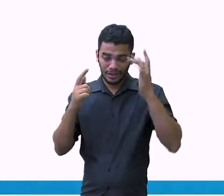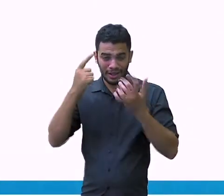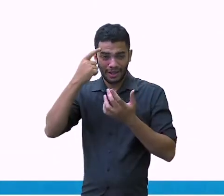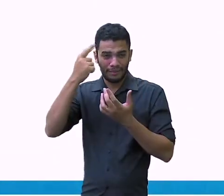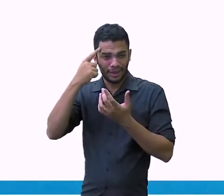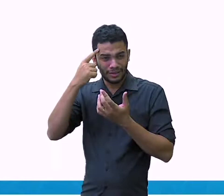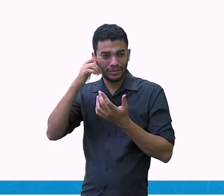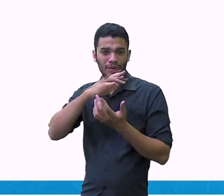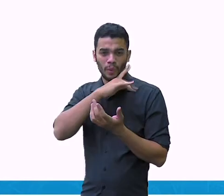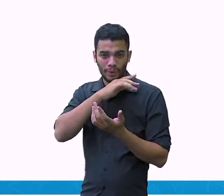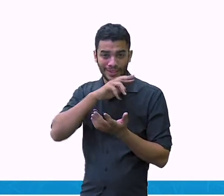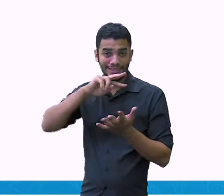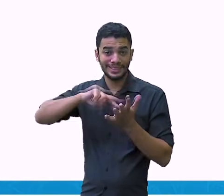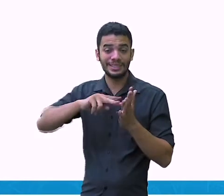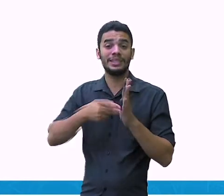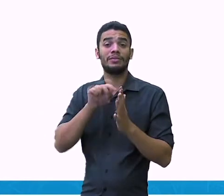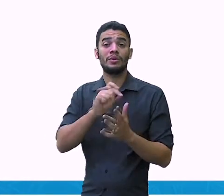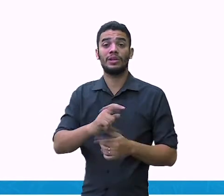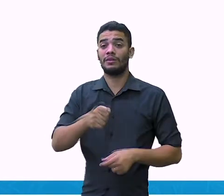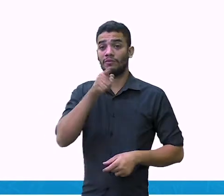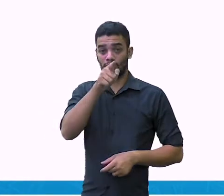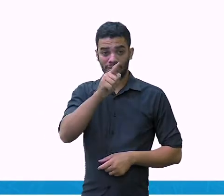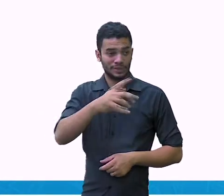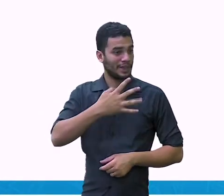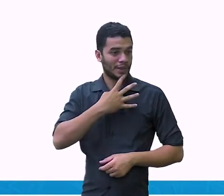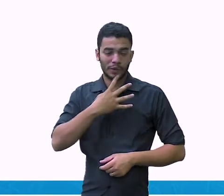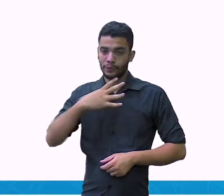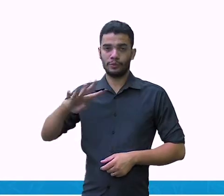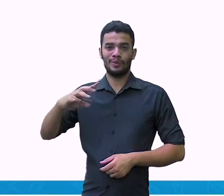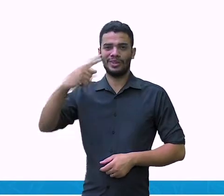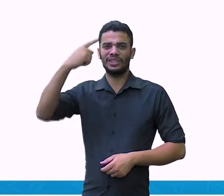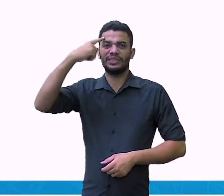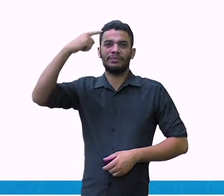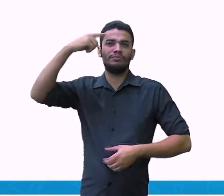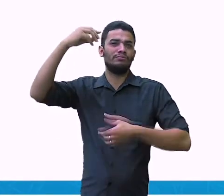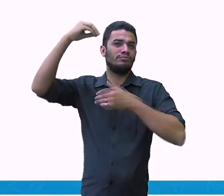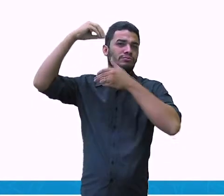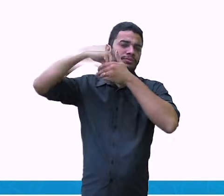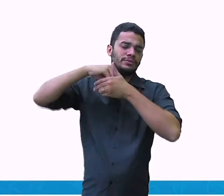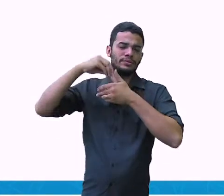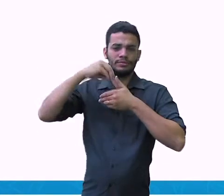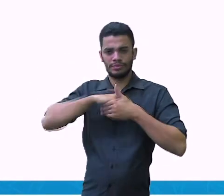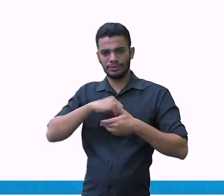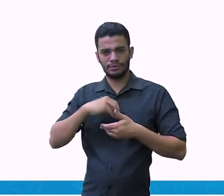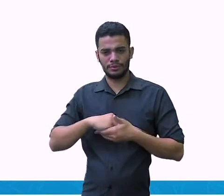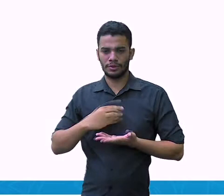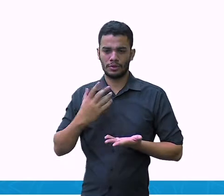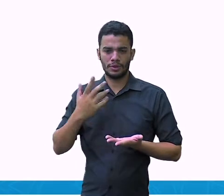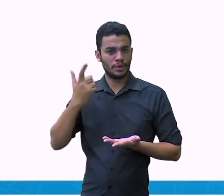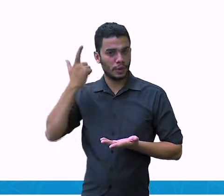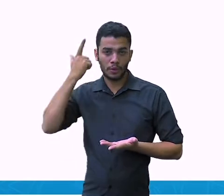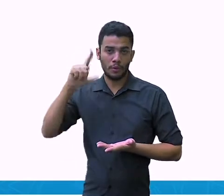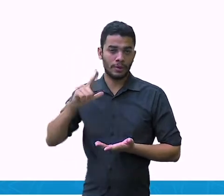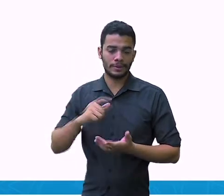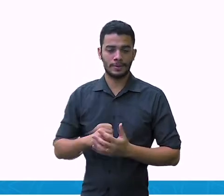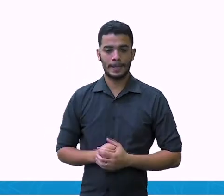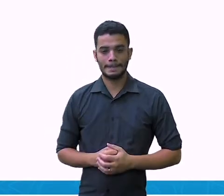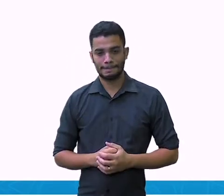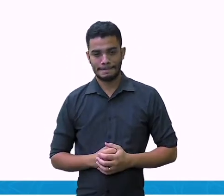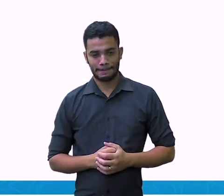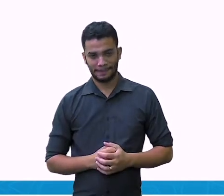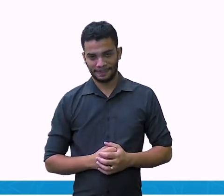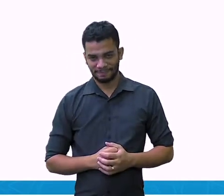corpo precisa? O seu corpo precisa de higiene, de água, de boa alimentação, de lazer, de